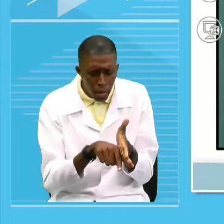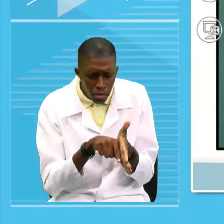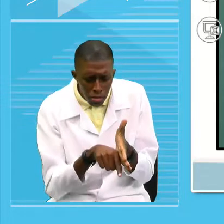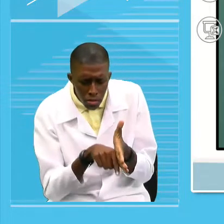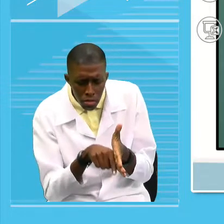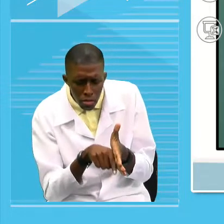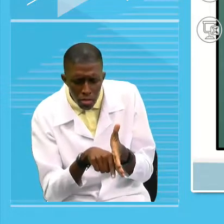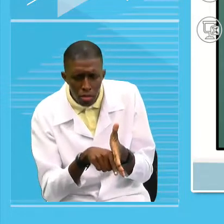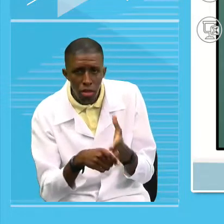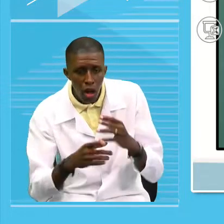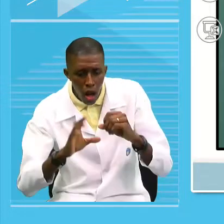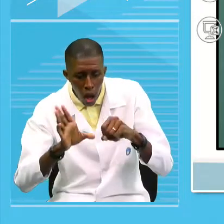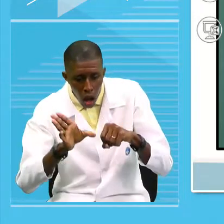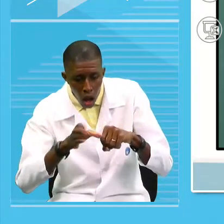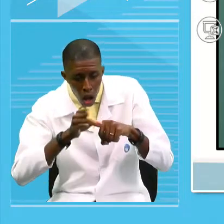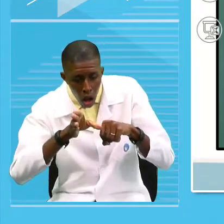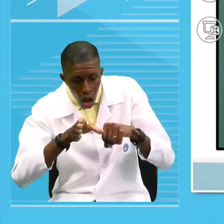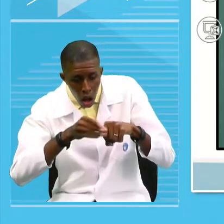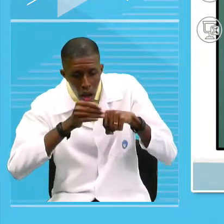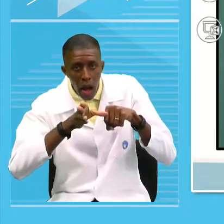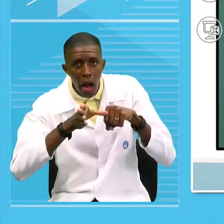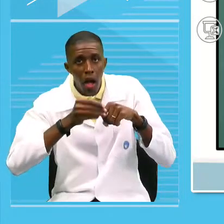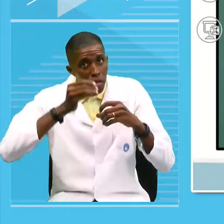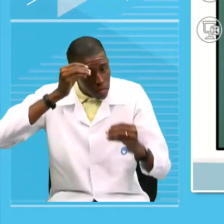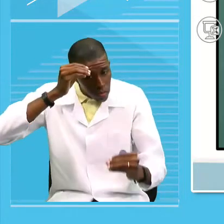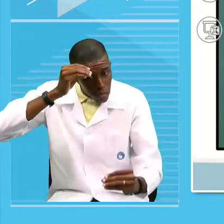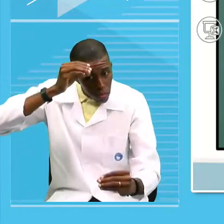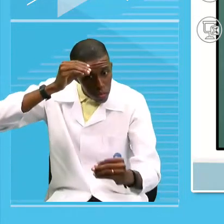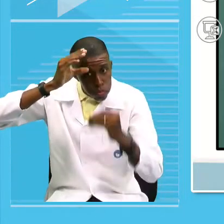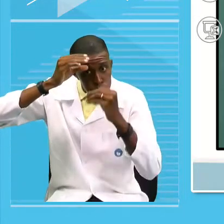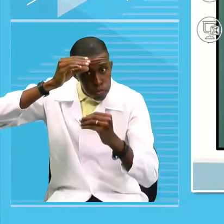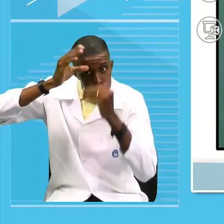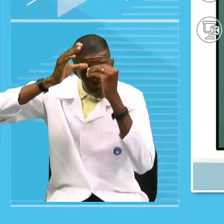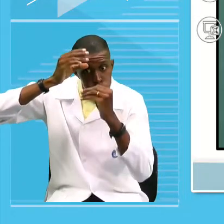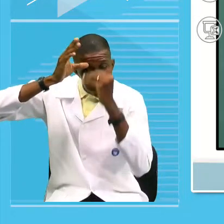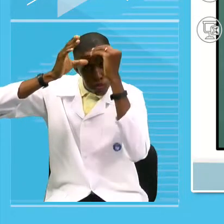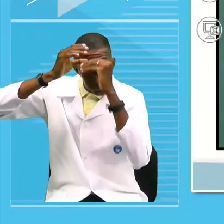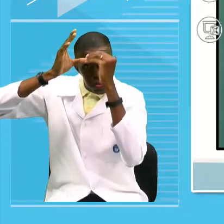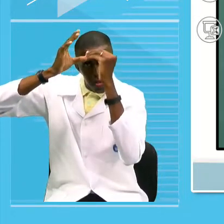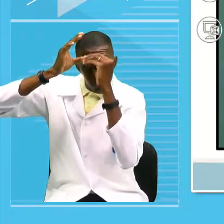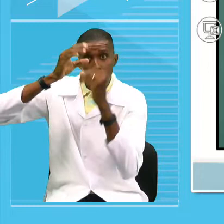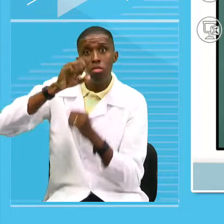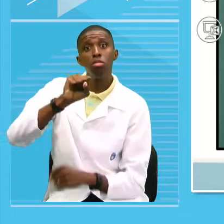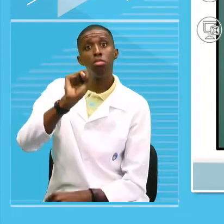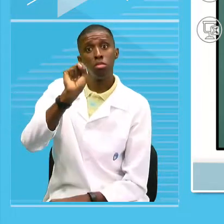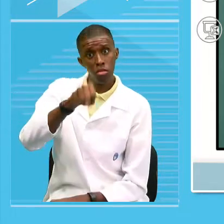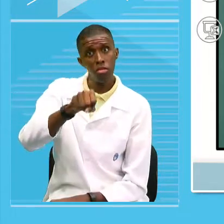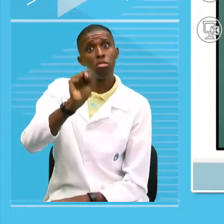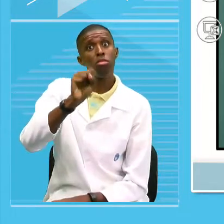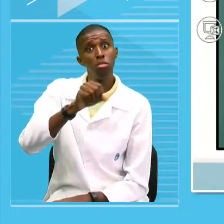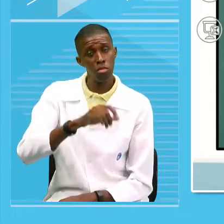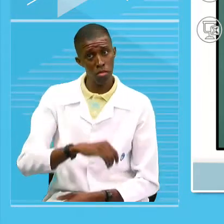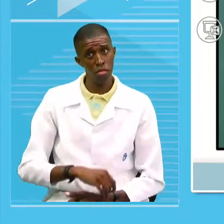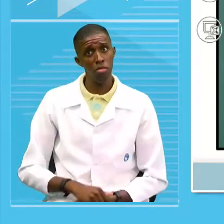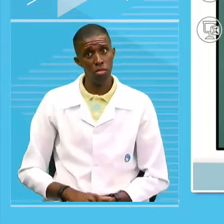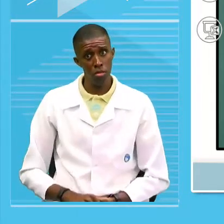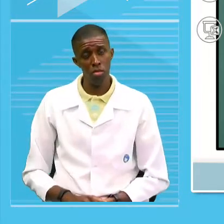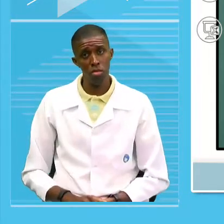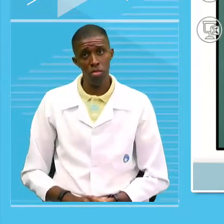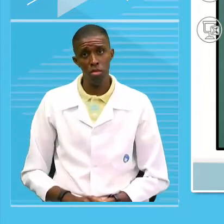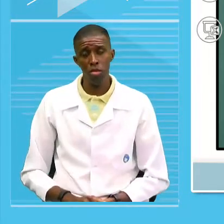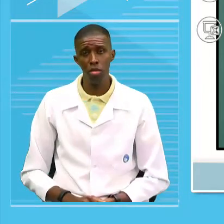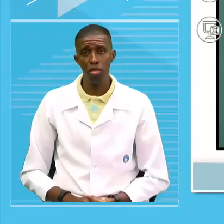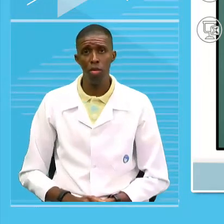textão É tu pegar uma revista um livro um artigo aí é um textão